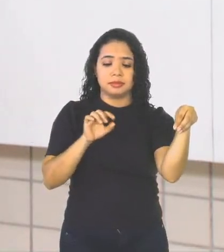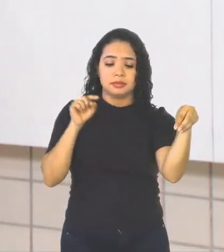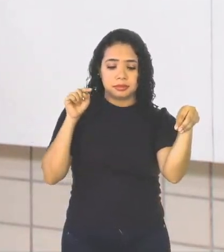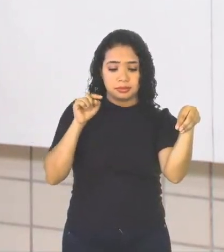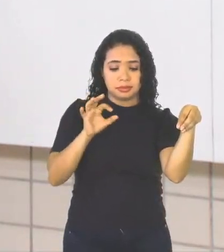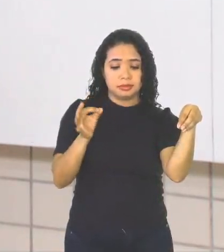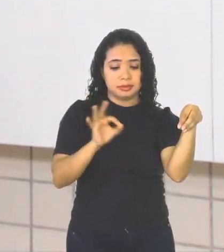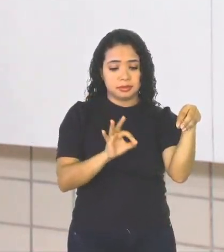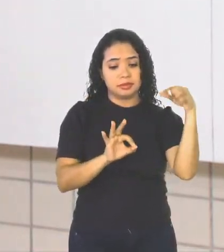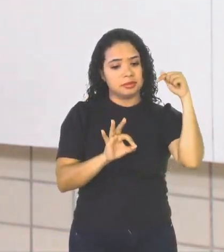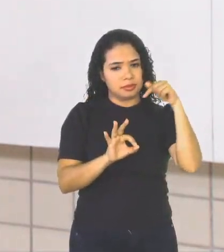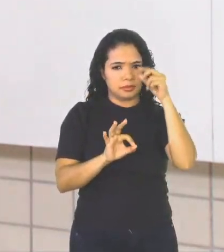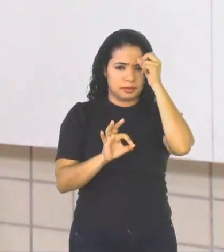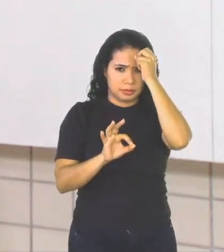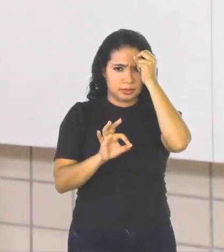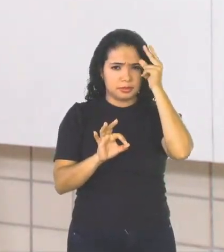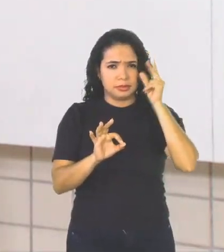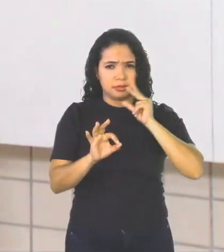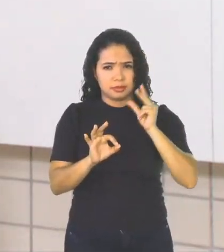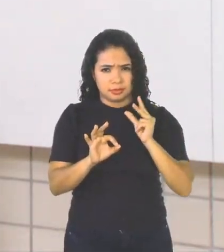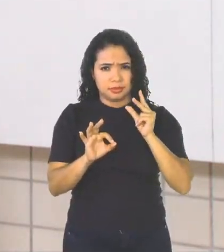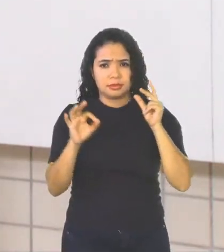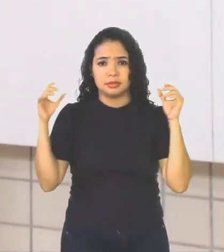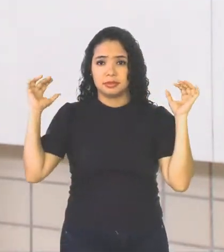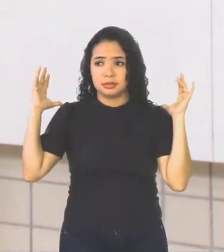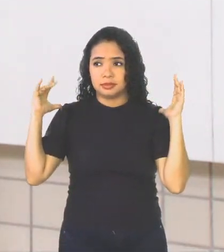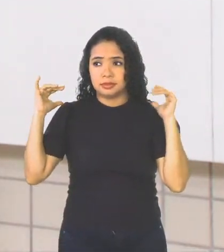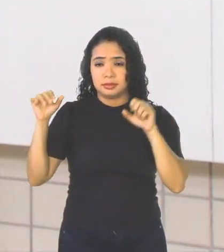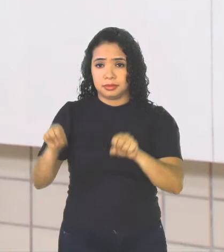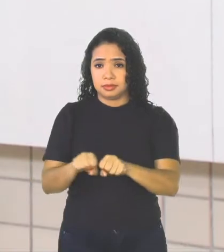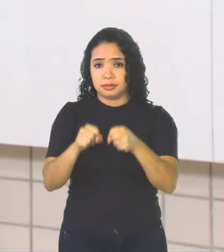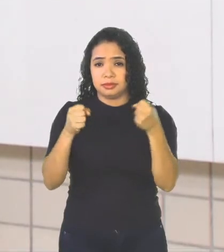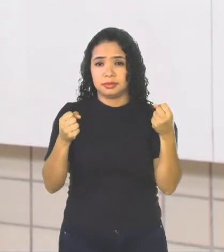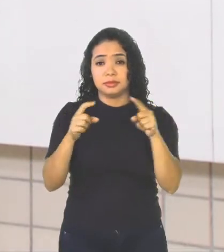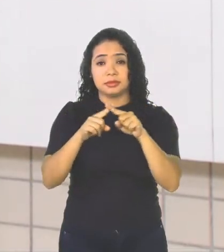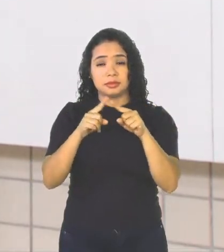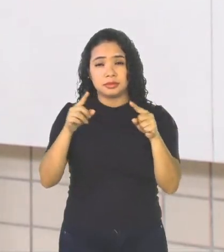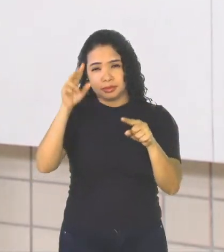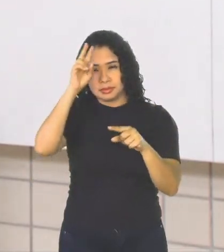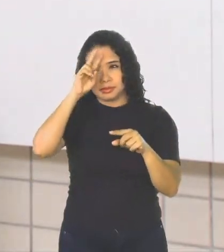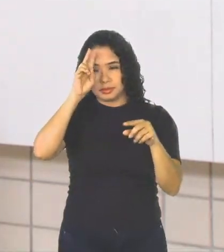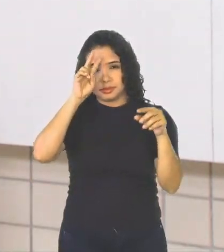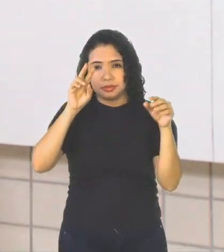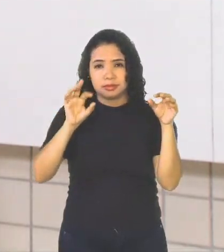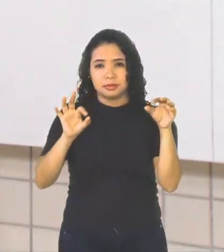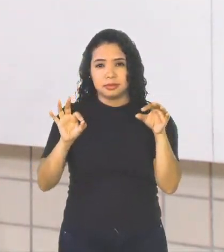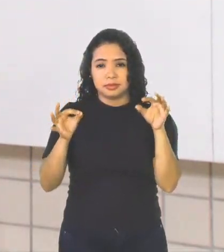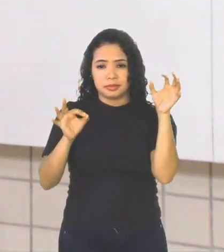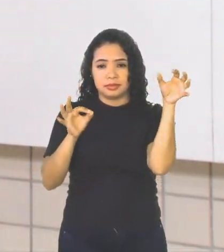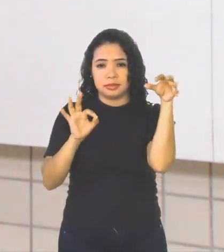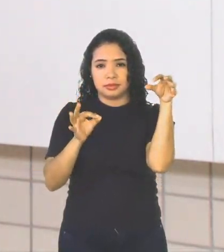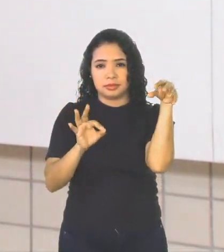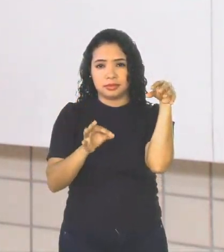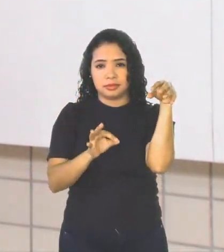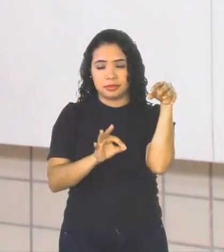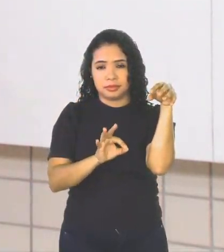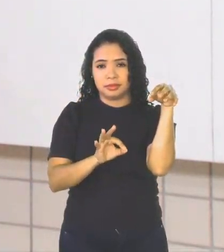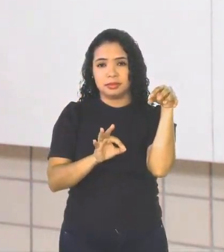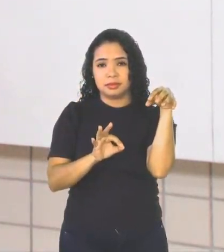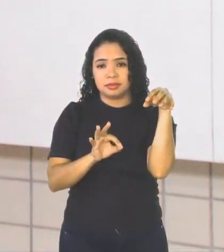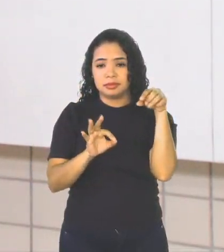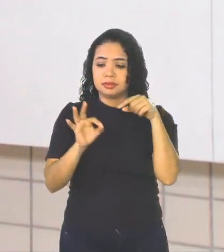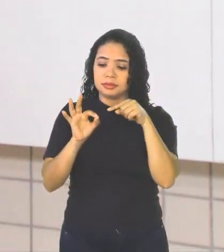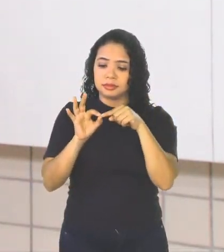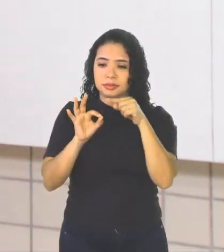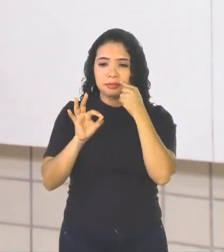asinha quebrada dela, ela lembrou que ela tinha um biquinho fino e muito duro, né? Porque ela era uma beija-flor, e aí bem